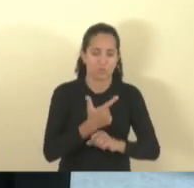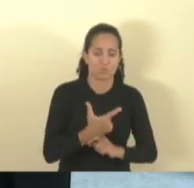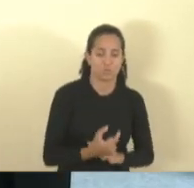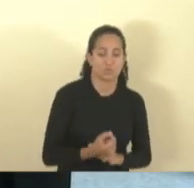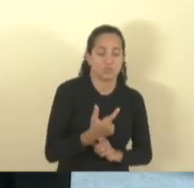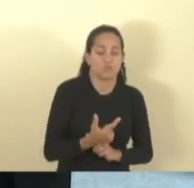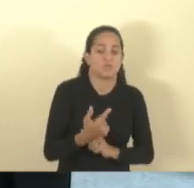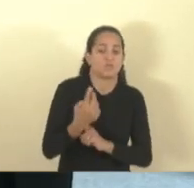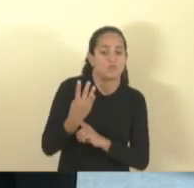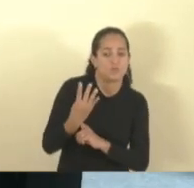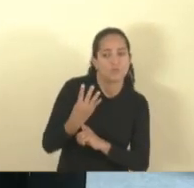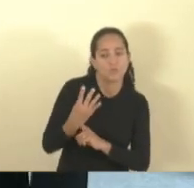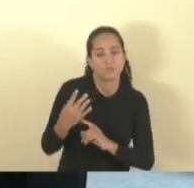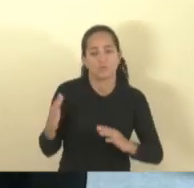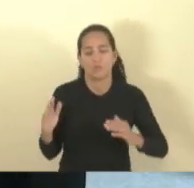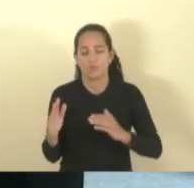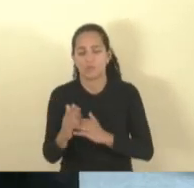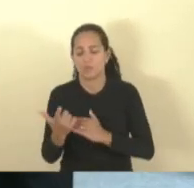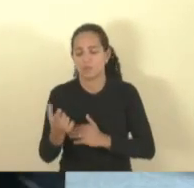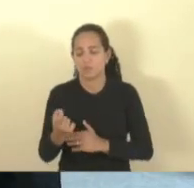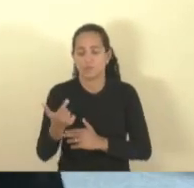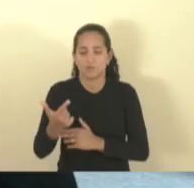2024.